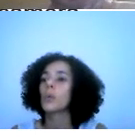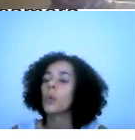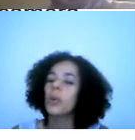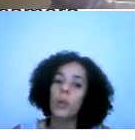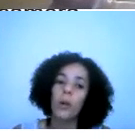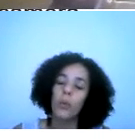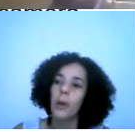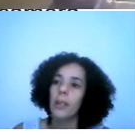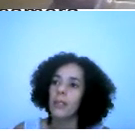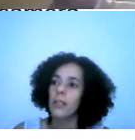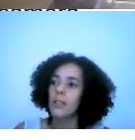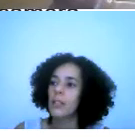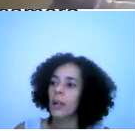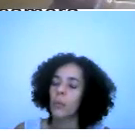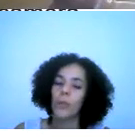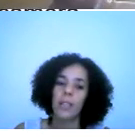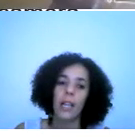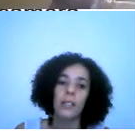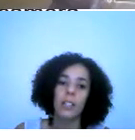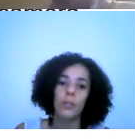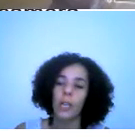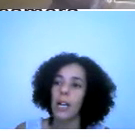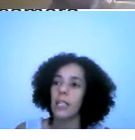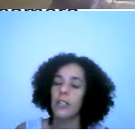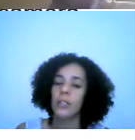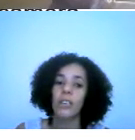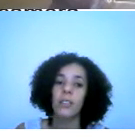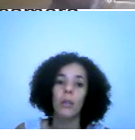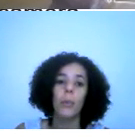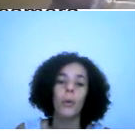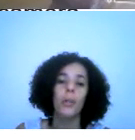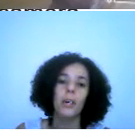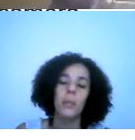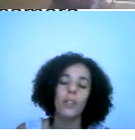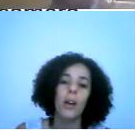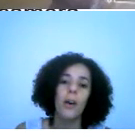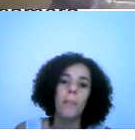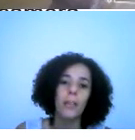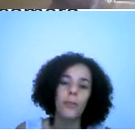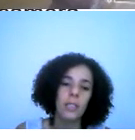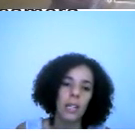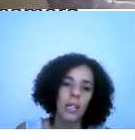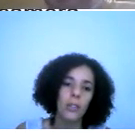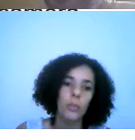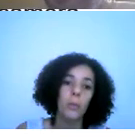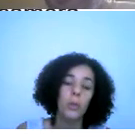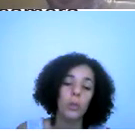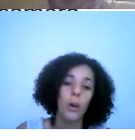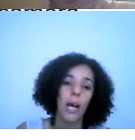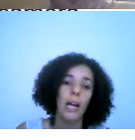Então, em alguns países, né, como Nova Zelândia e Austrália, já se tem programas bem eficientes